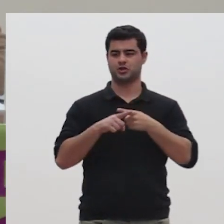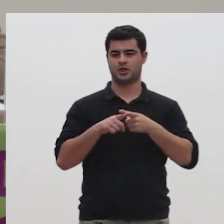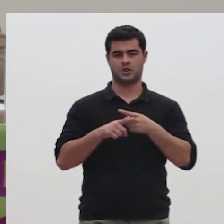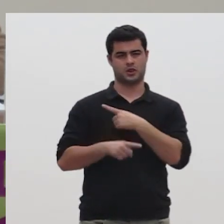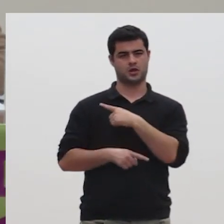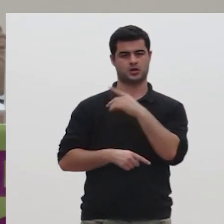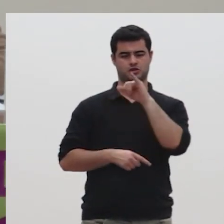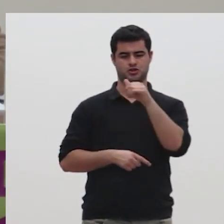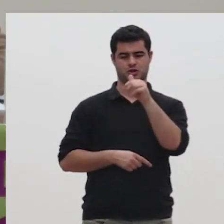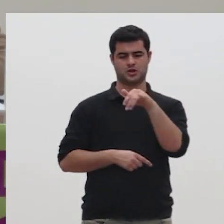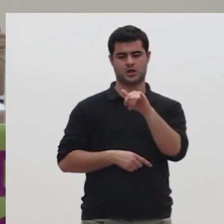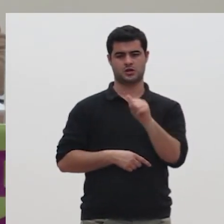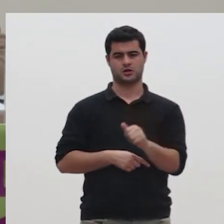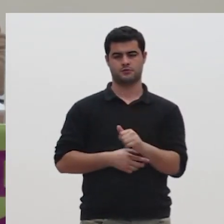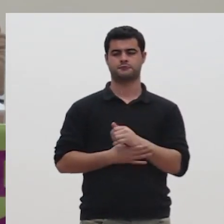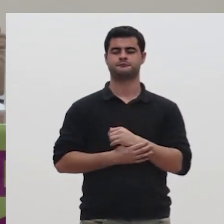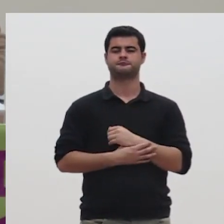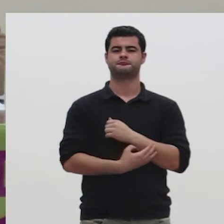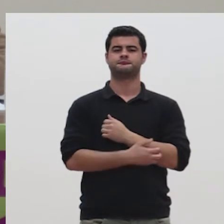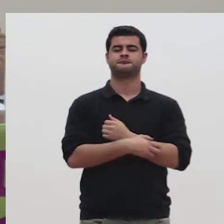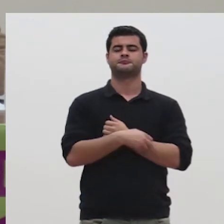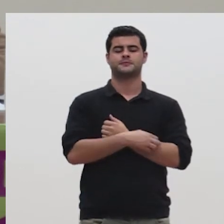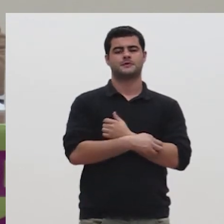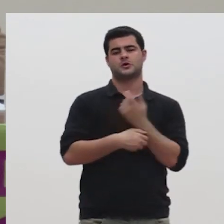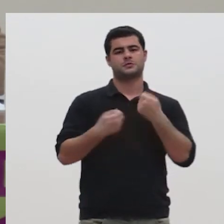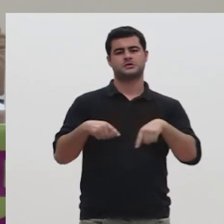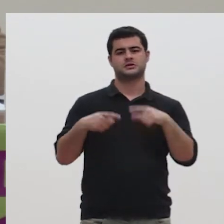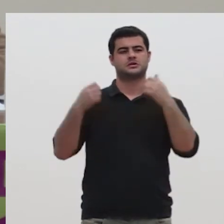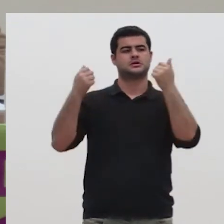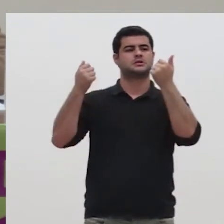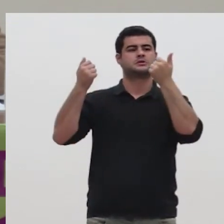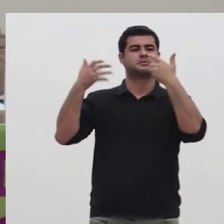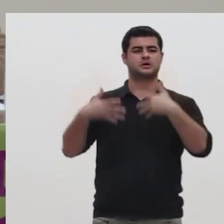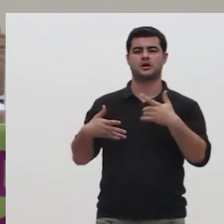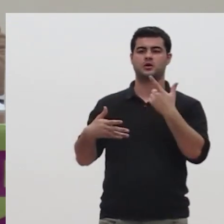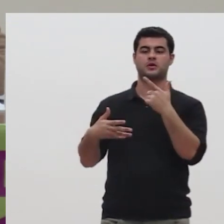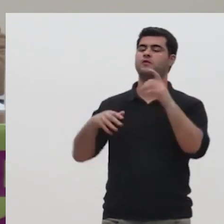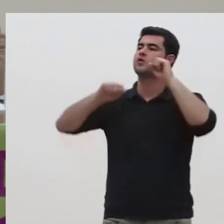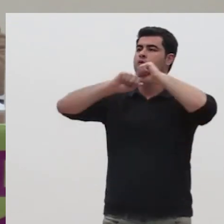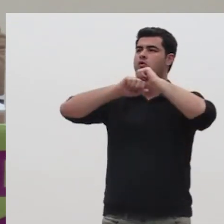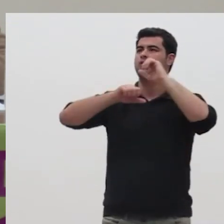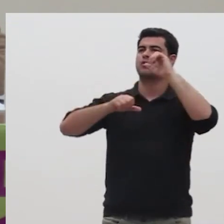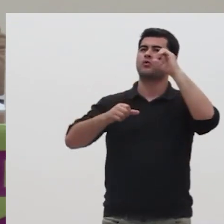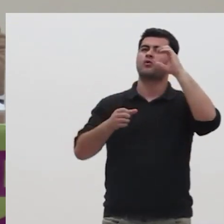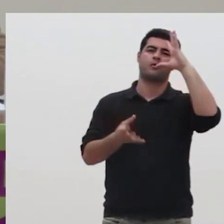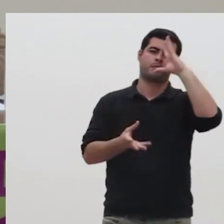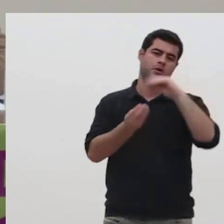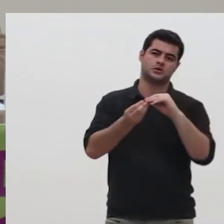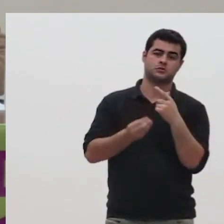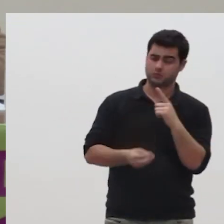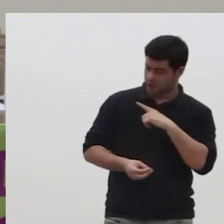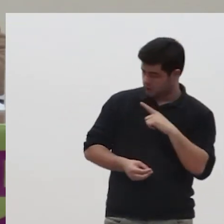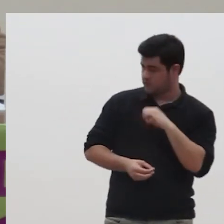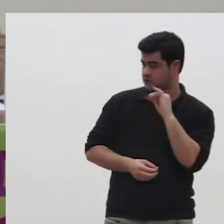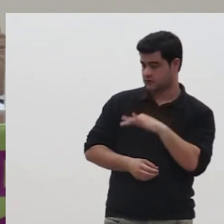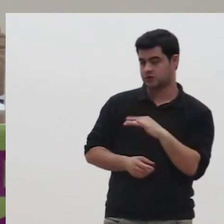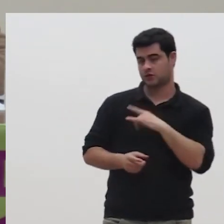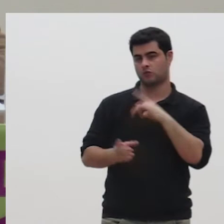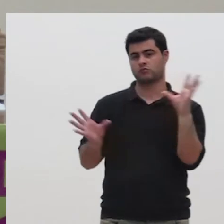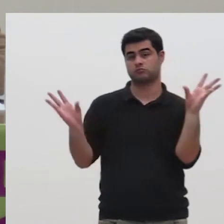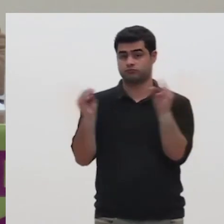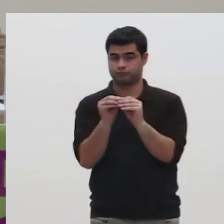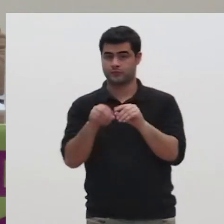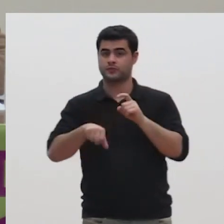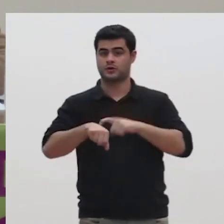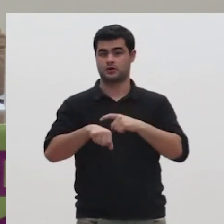concorda, a gente pode concordar, sabe? Não precisa dizer que a gente, enfim, não houve boa compreensão. A gente falou basicamente, com relação a esse percentual, eu falei muitas outras coisas